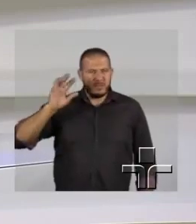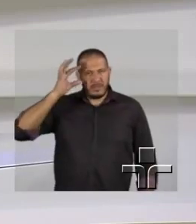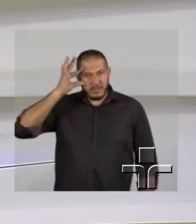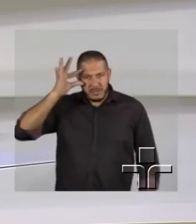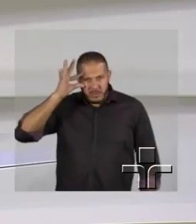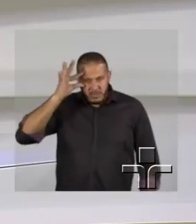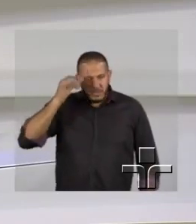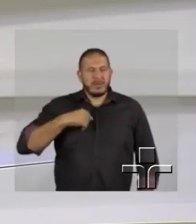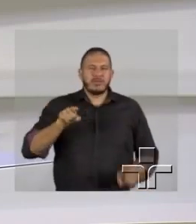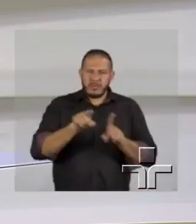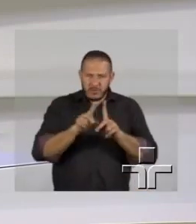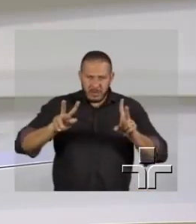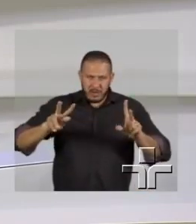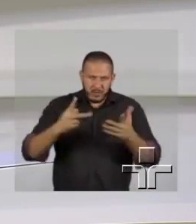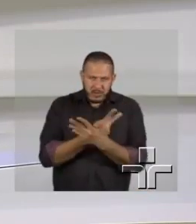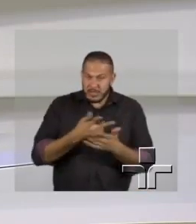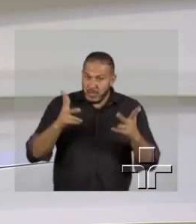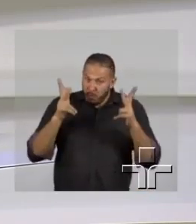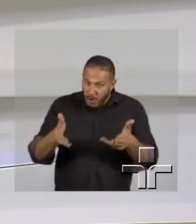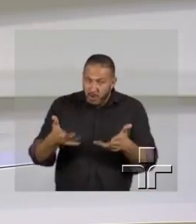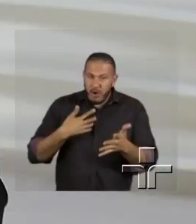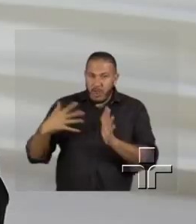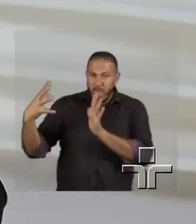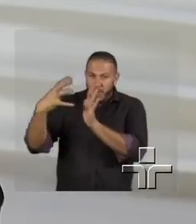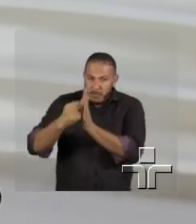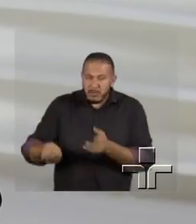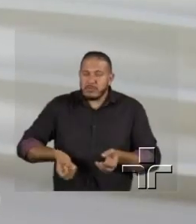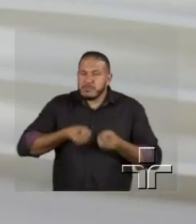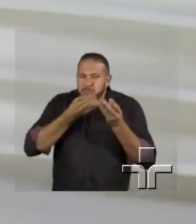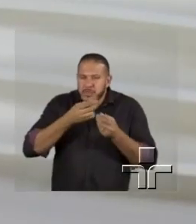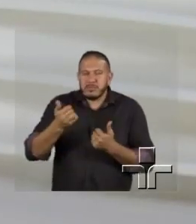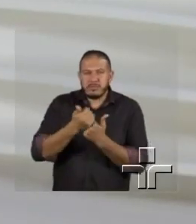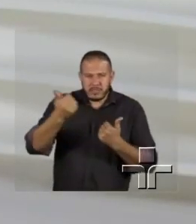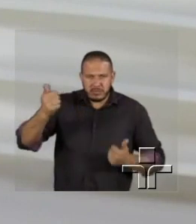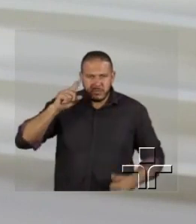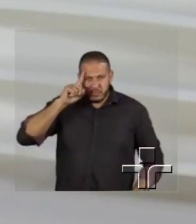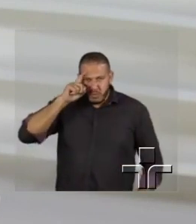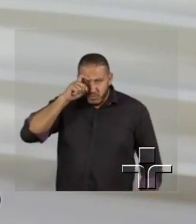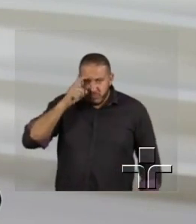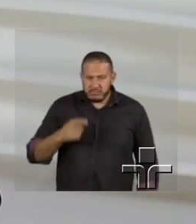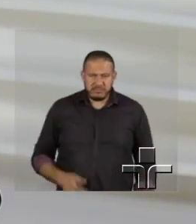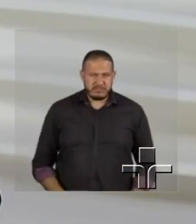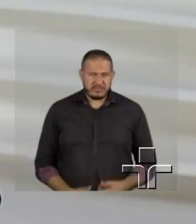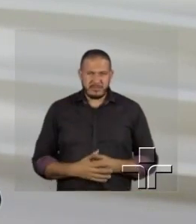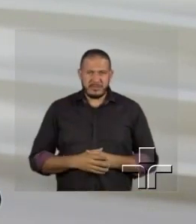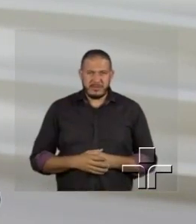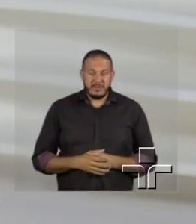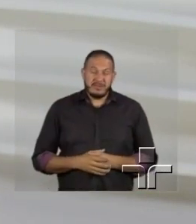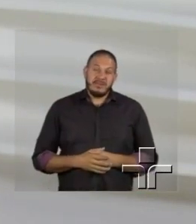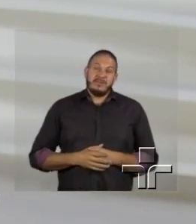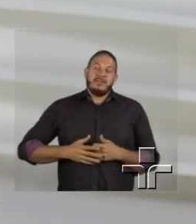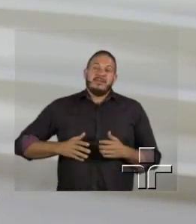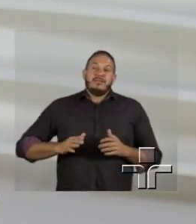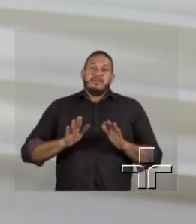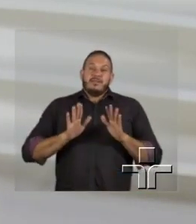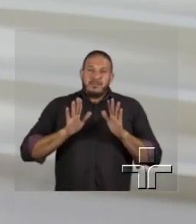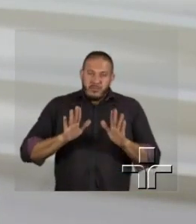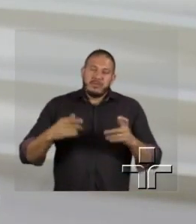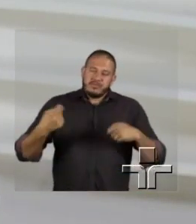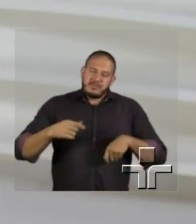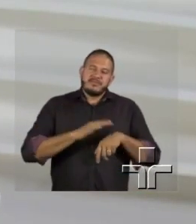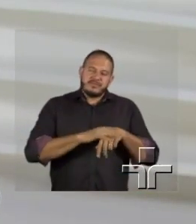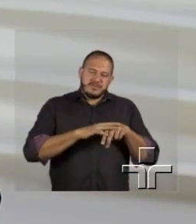você aprende a tirar, né? O espírito de aventura, tinha muito livro de aventura na época. Né? Por exemplo? Todos os